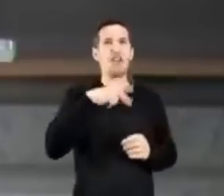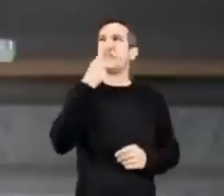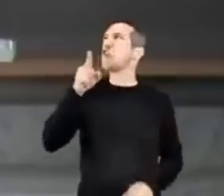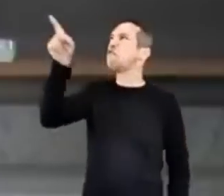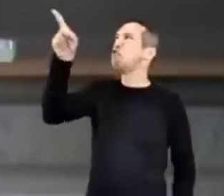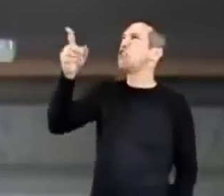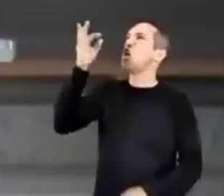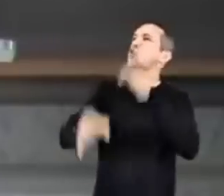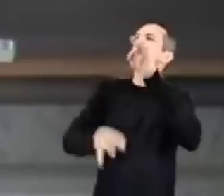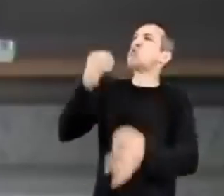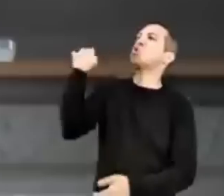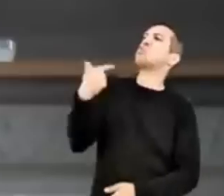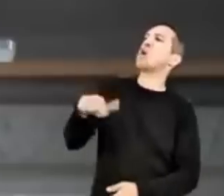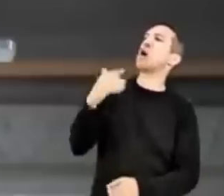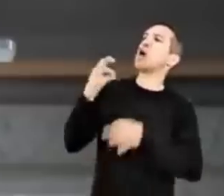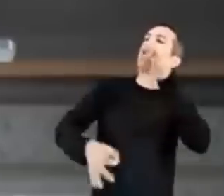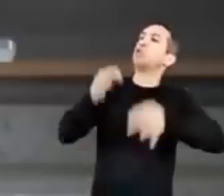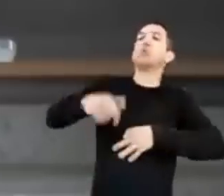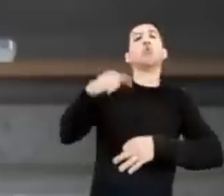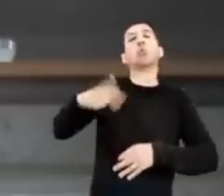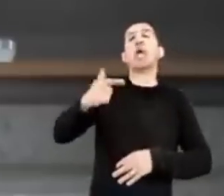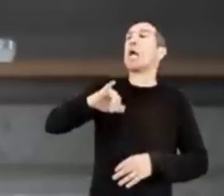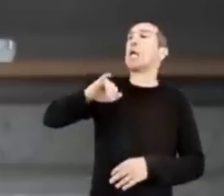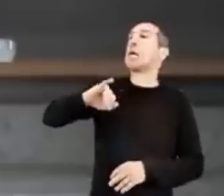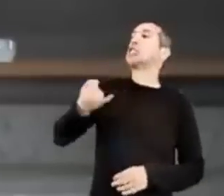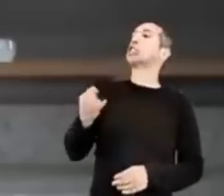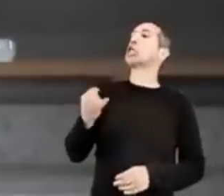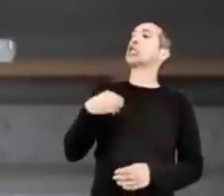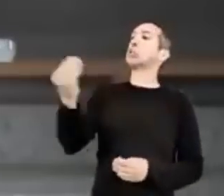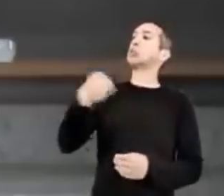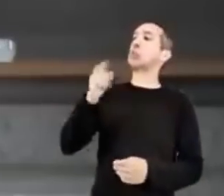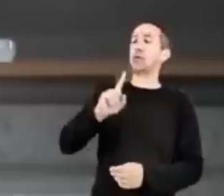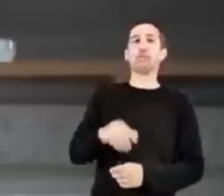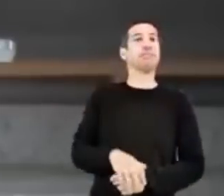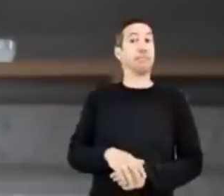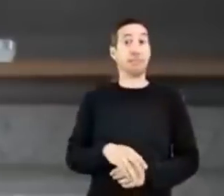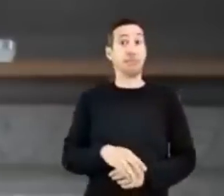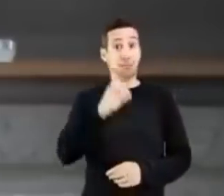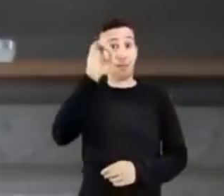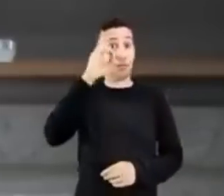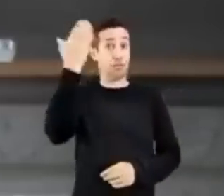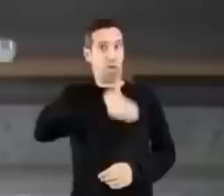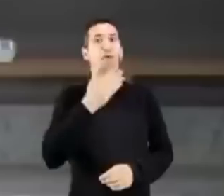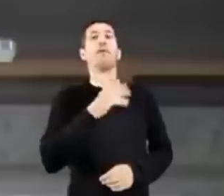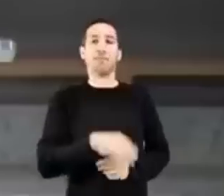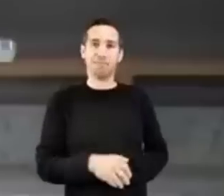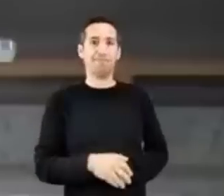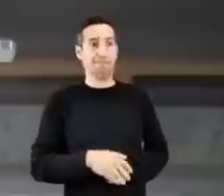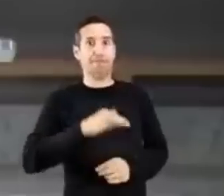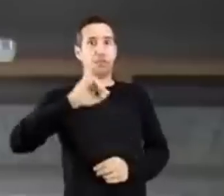Deus Eva você não me deu chance de eu te dei chance várias chances muitas chances